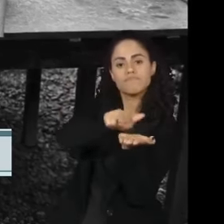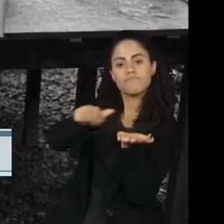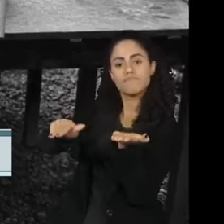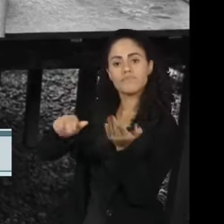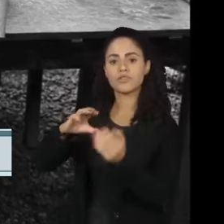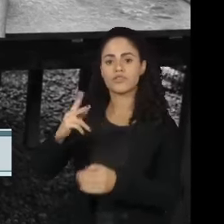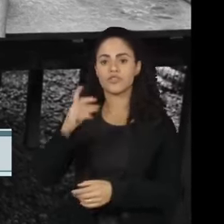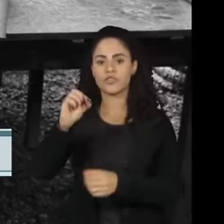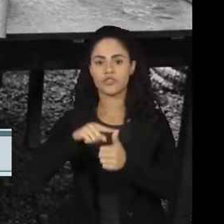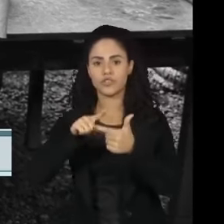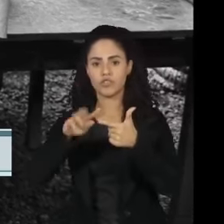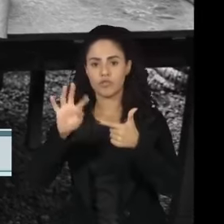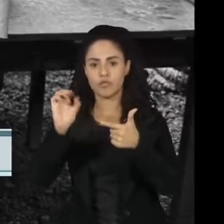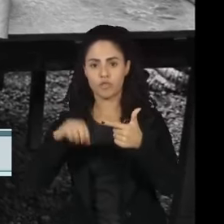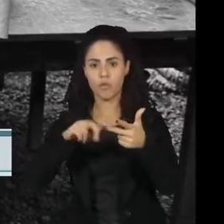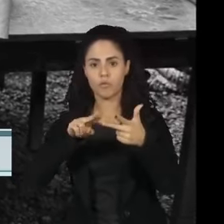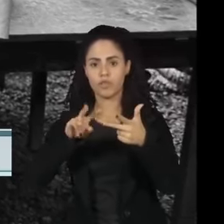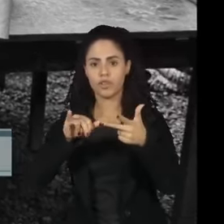Chico Tom e Vinícius